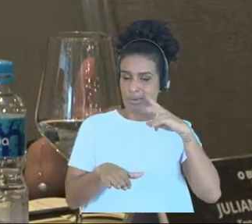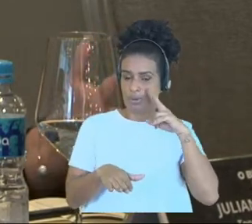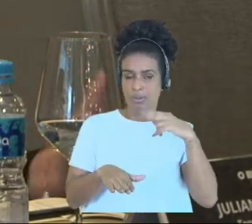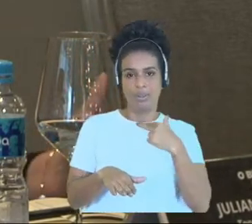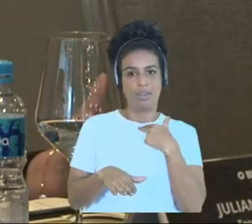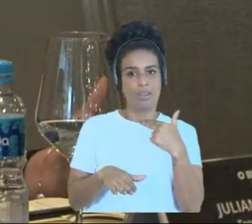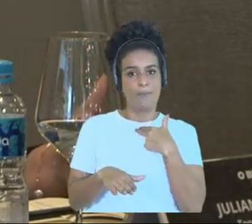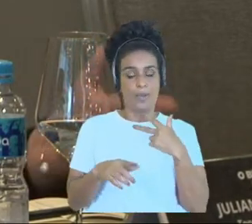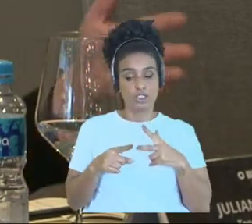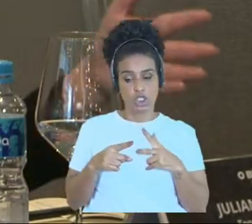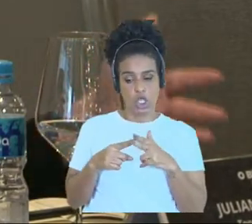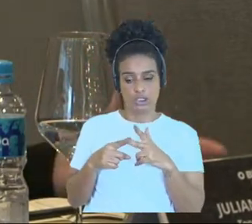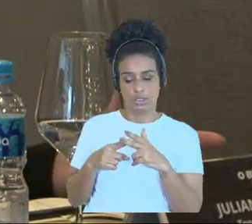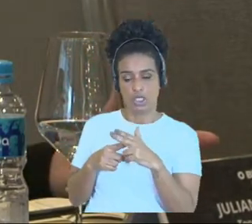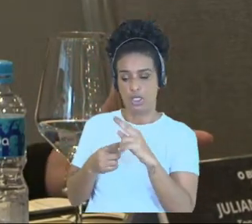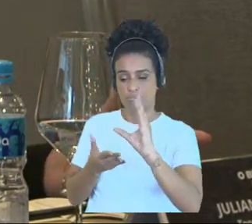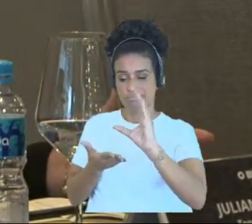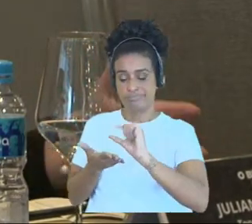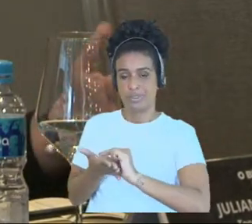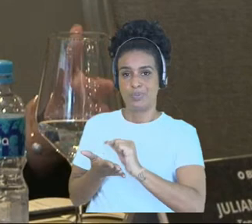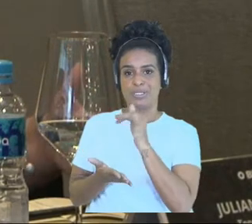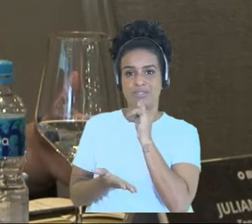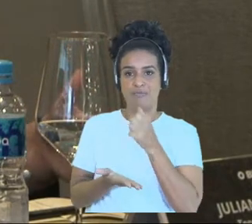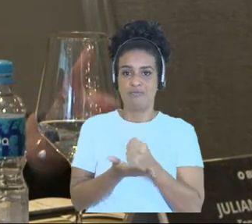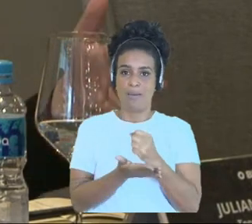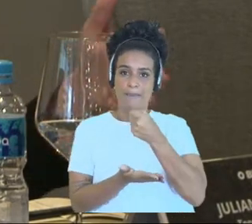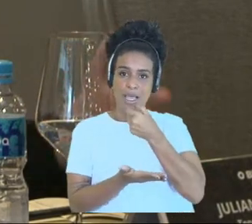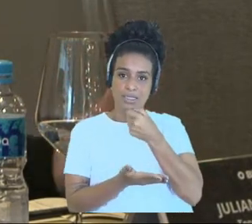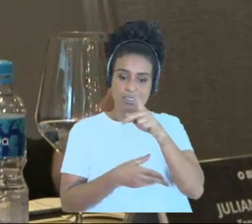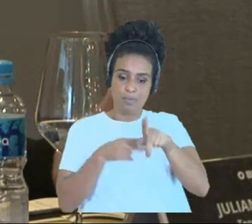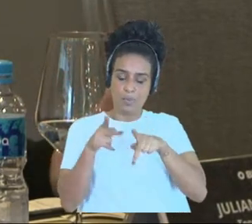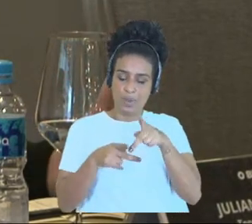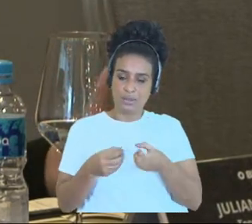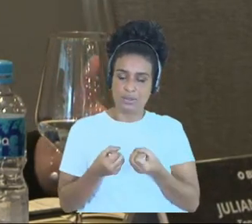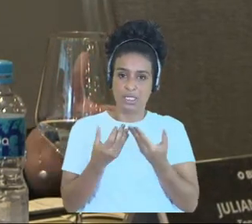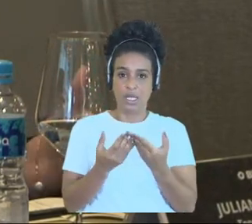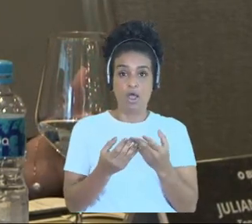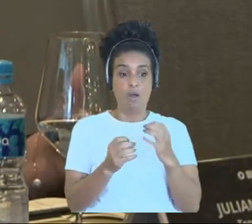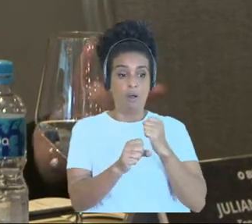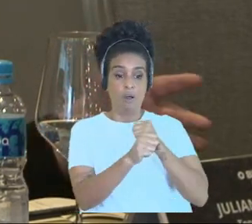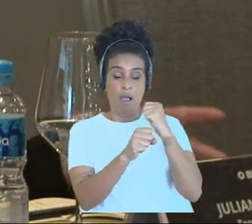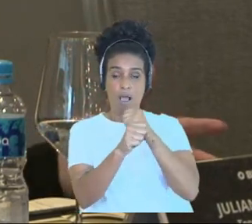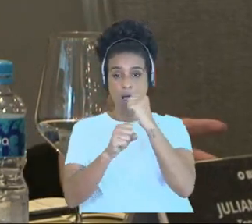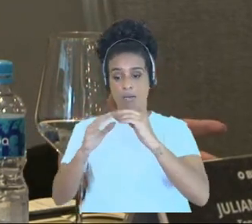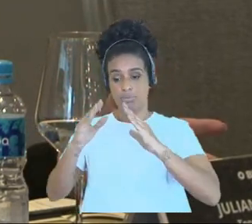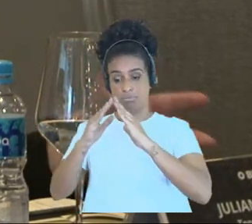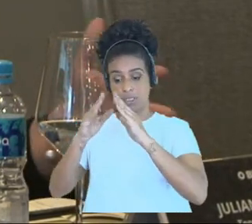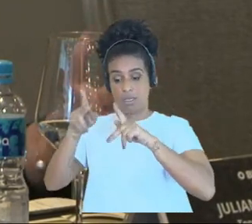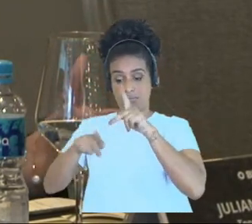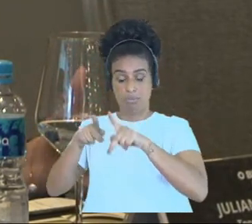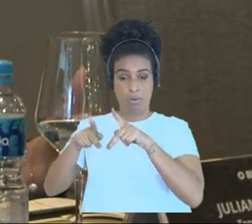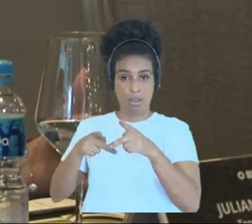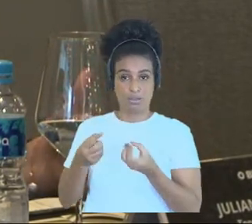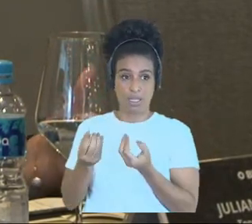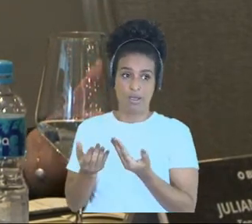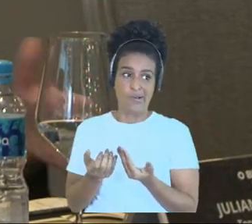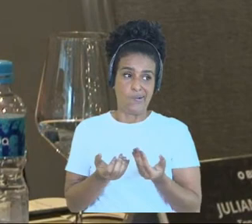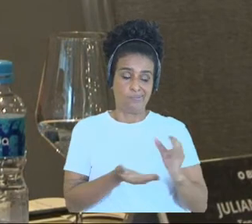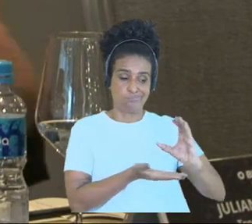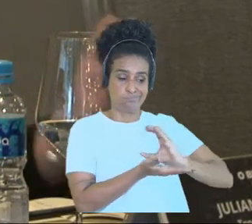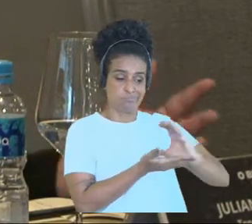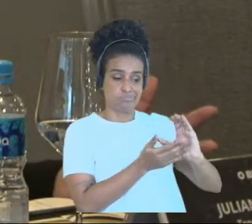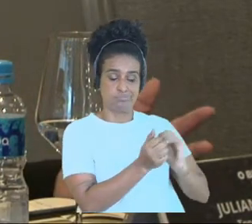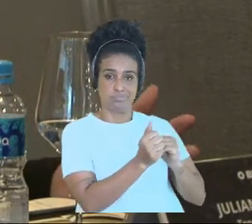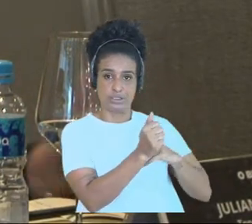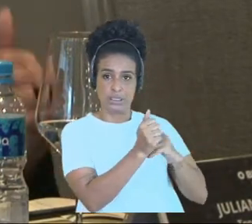pode ter cortes no programa Farmácia Popular, no programa de construção de casas populares, e, ao mesmo tempo, ter um orçamento secreto que